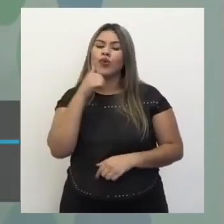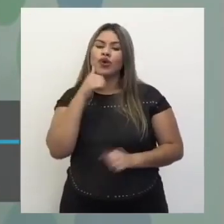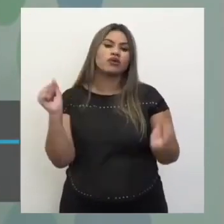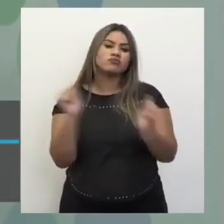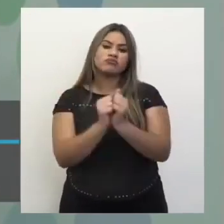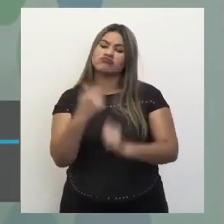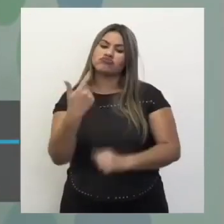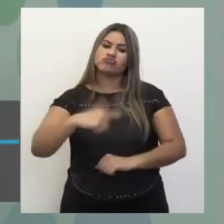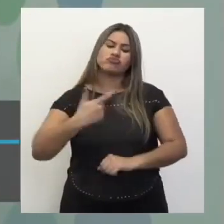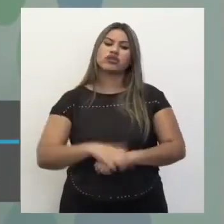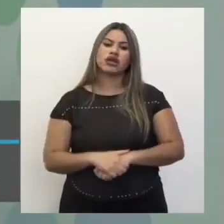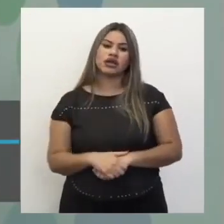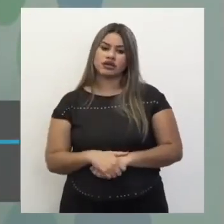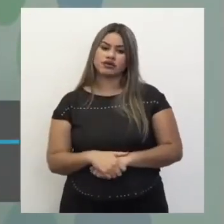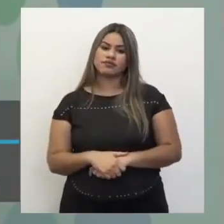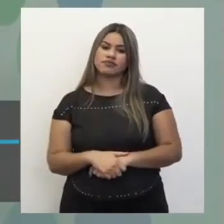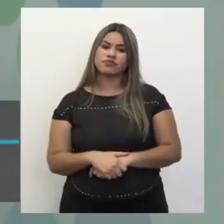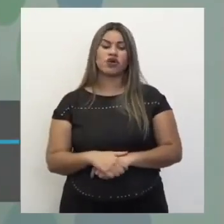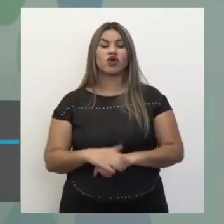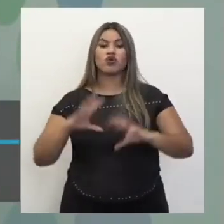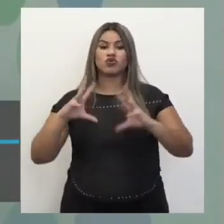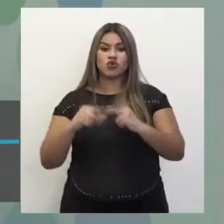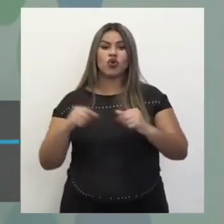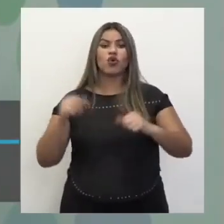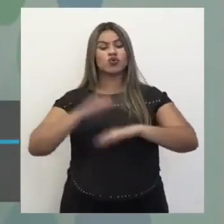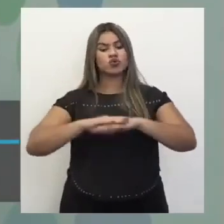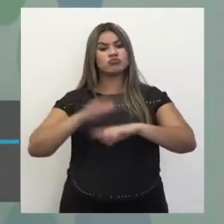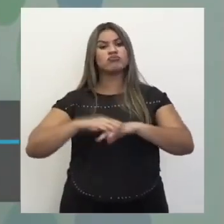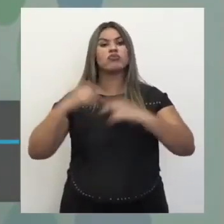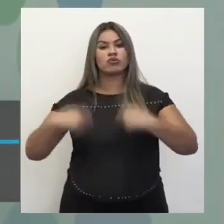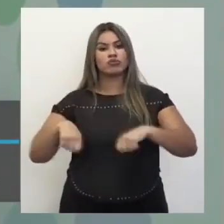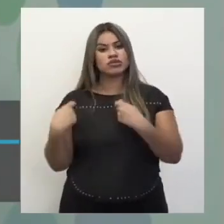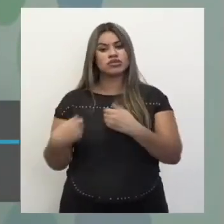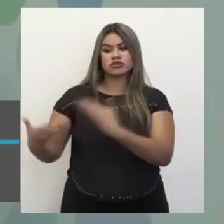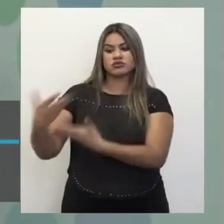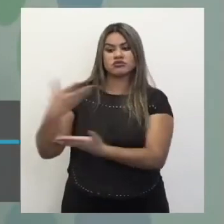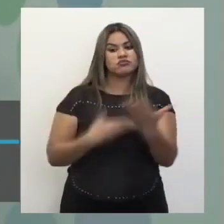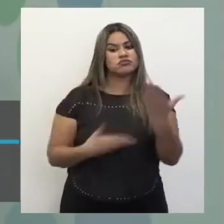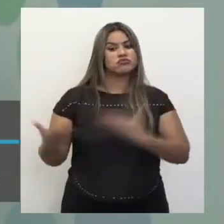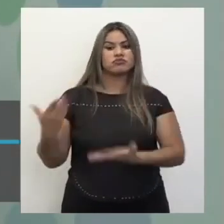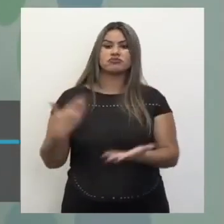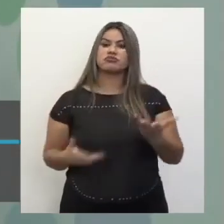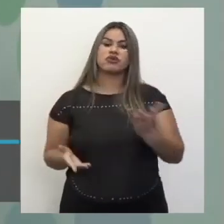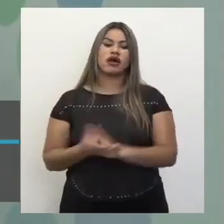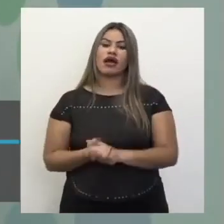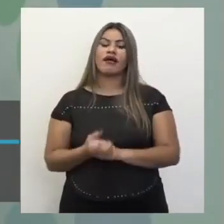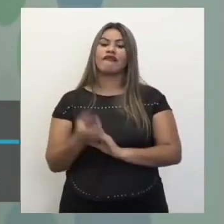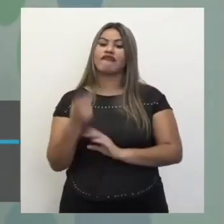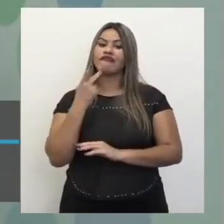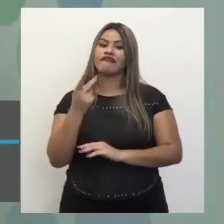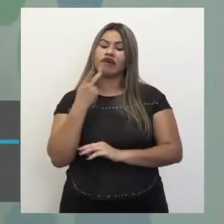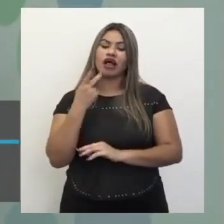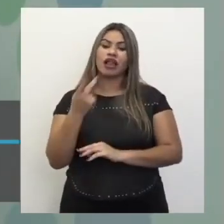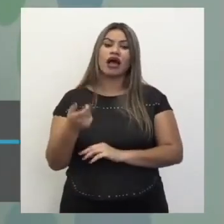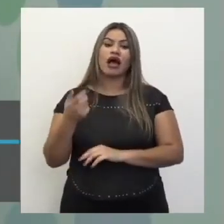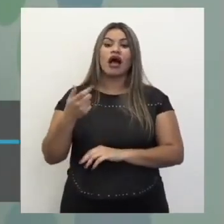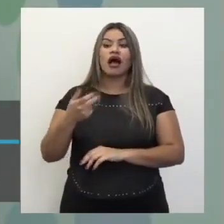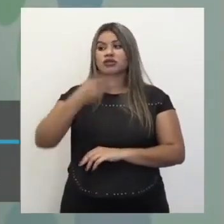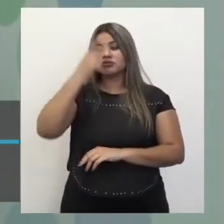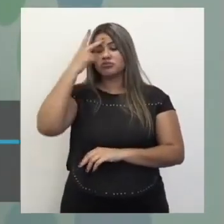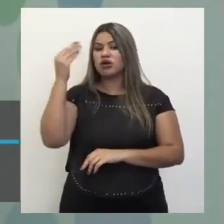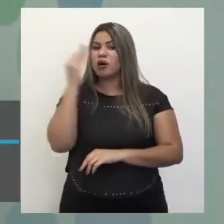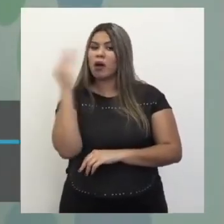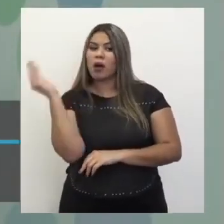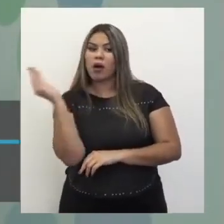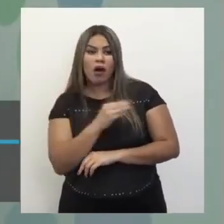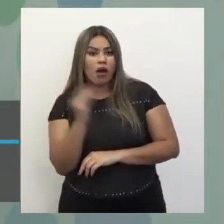visão, né? Todos precisam participar, porque todos convivem em sociedade. E ela fala, olha, as pessoas estão ou ignorando,